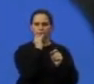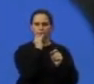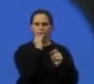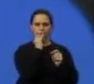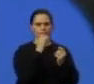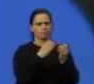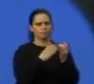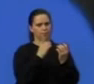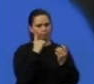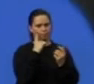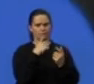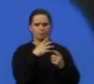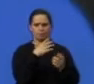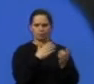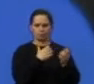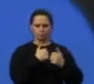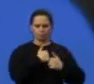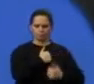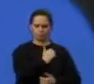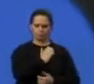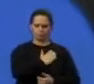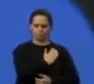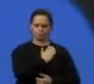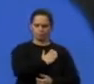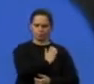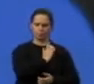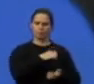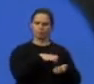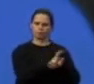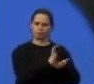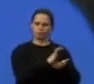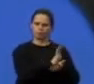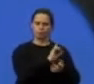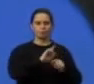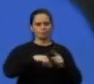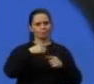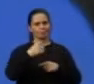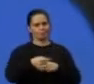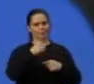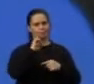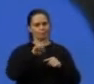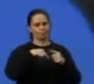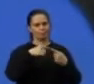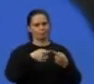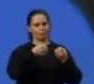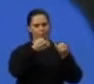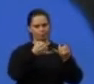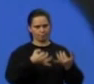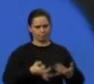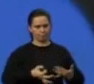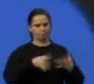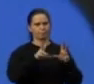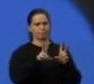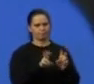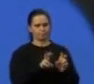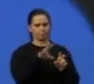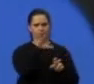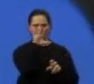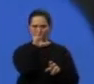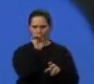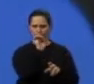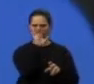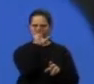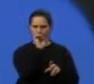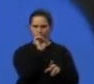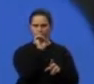o atendimento das compressões torácicas. Logo, quando nós citamos para você a questão da respiração,